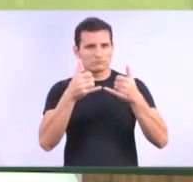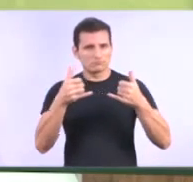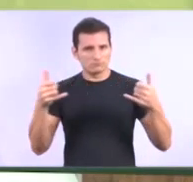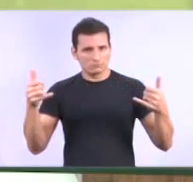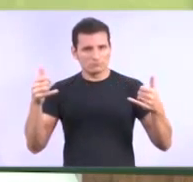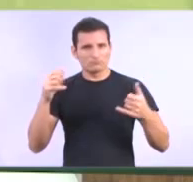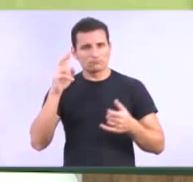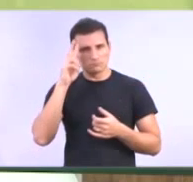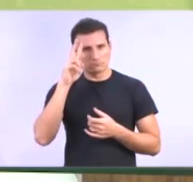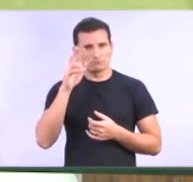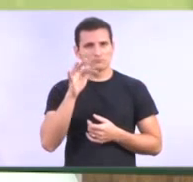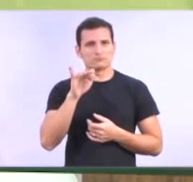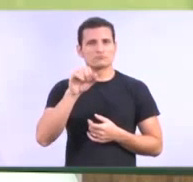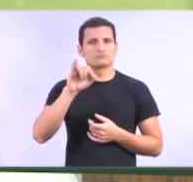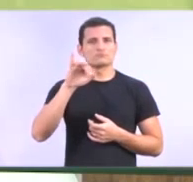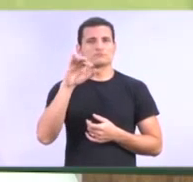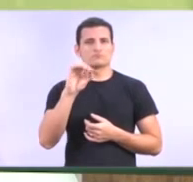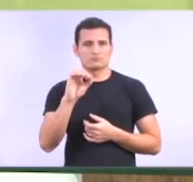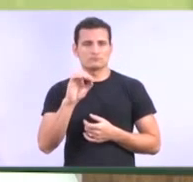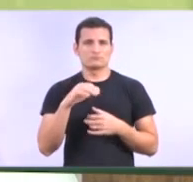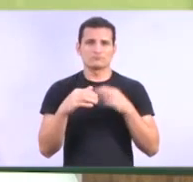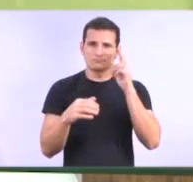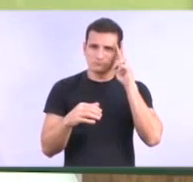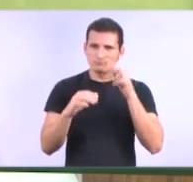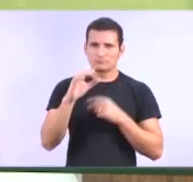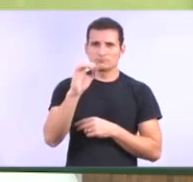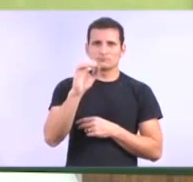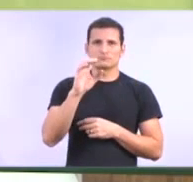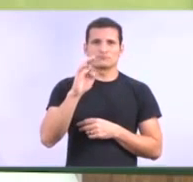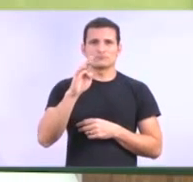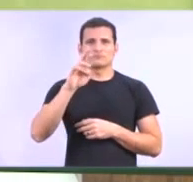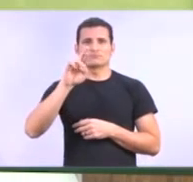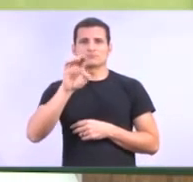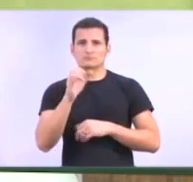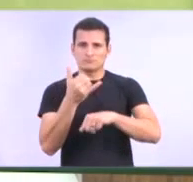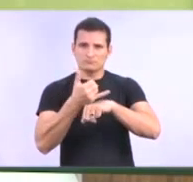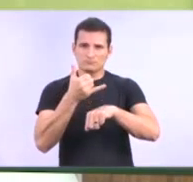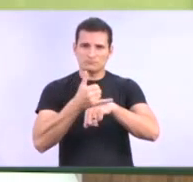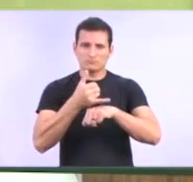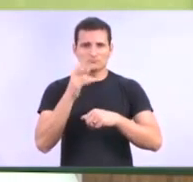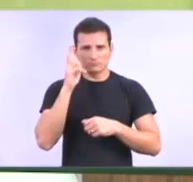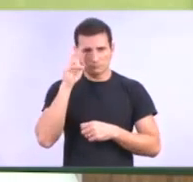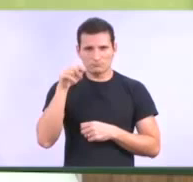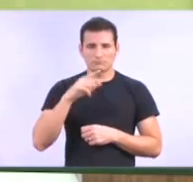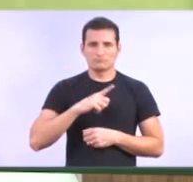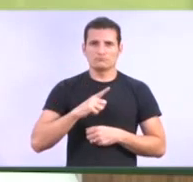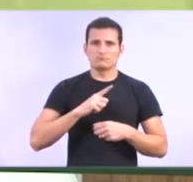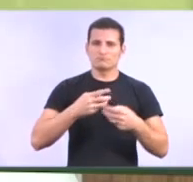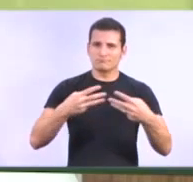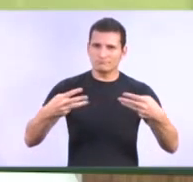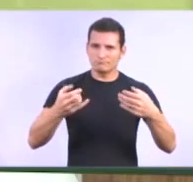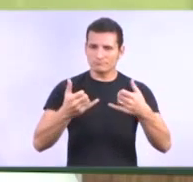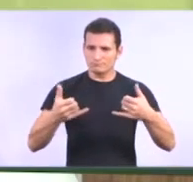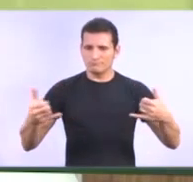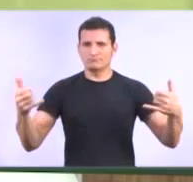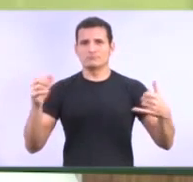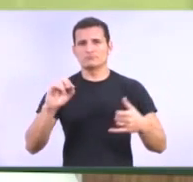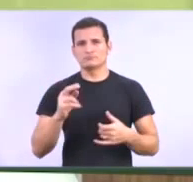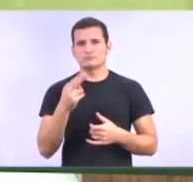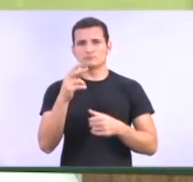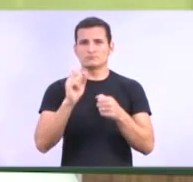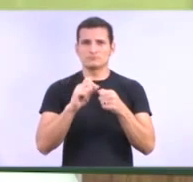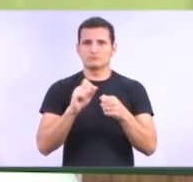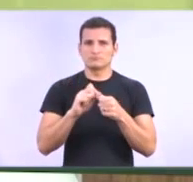mesmo meio físico? Cobre, acertou, muito bem. É cobre, certo? Você vai ter um meio físico cobre, ou vai fazer o